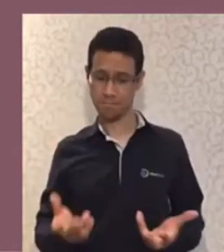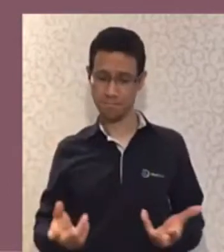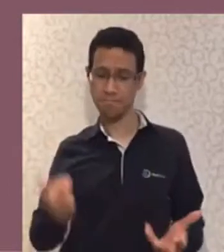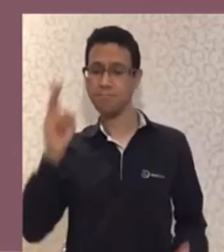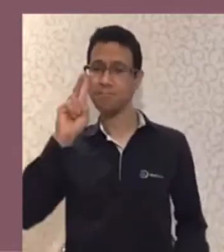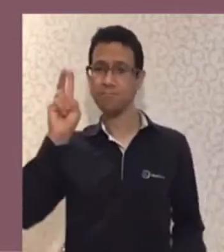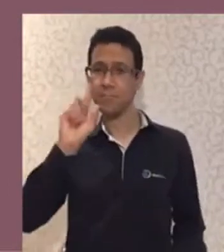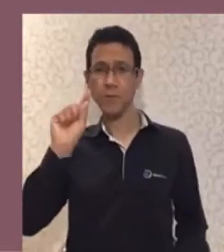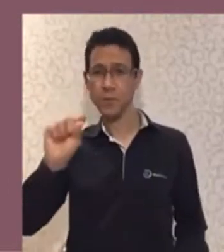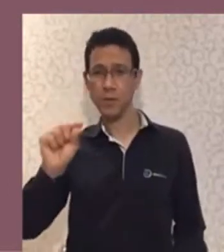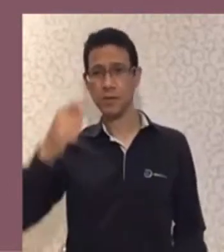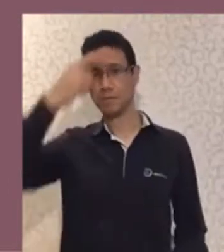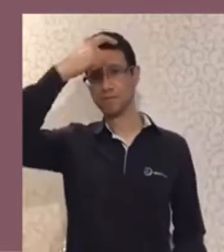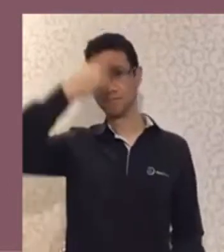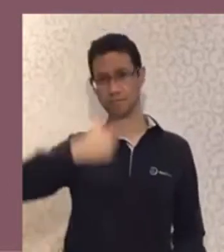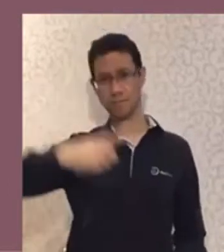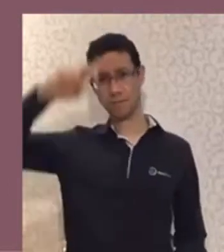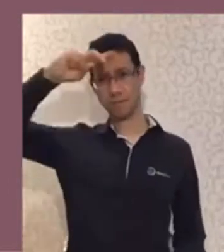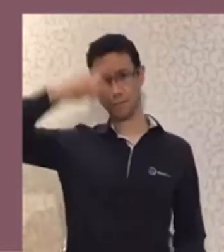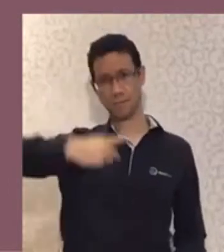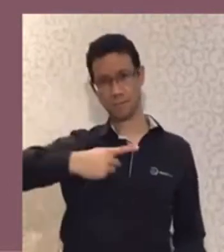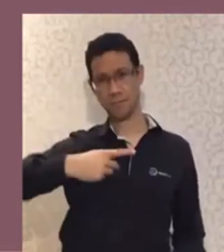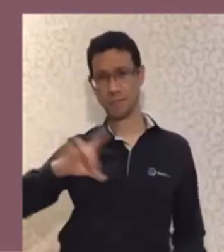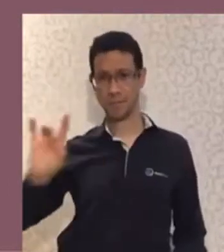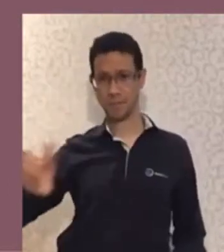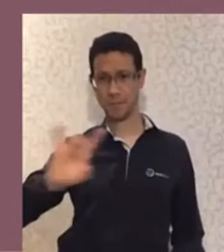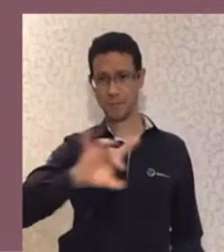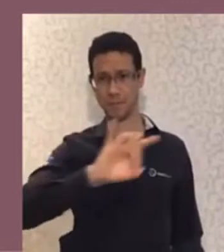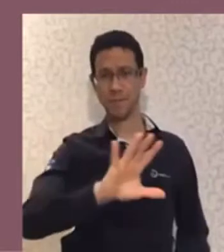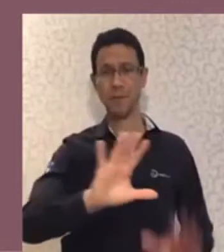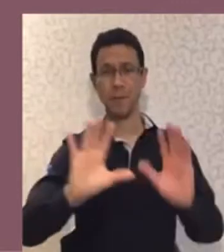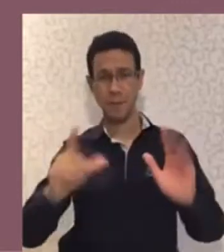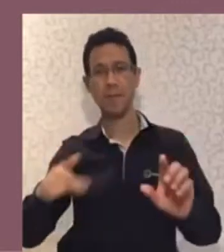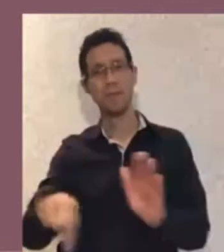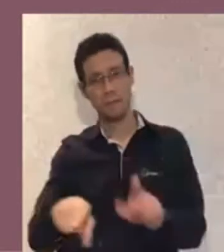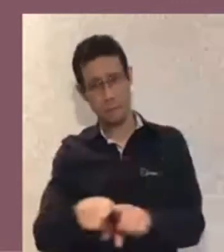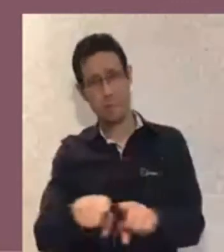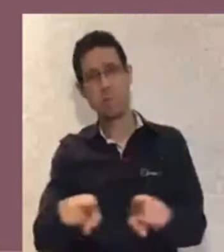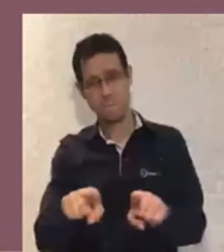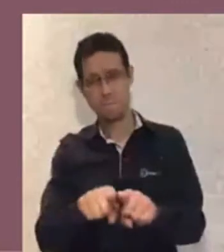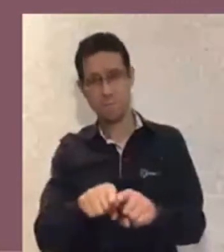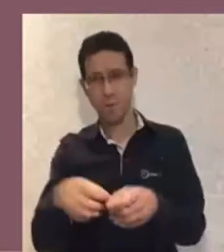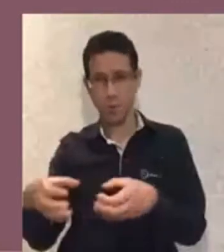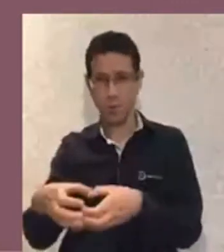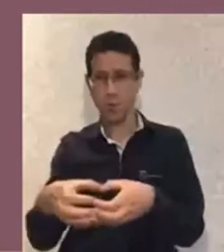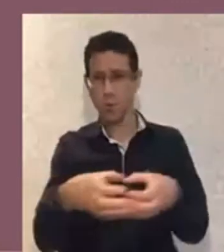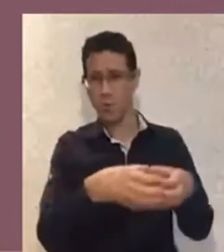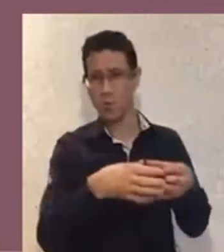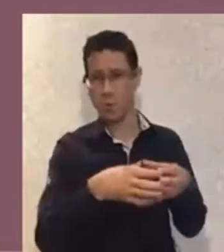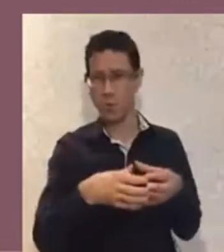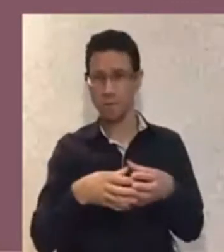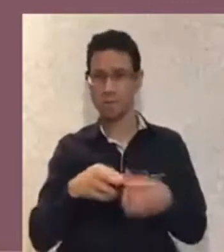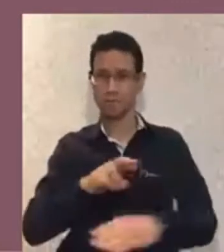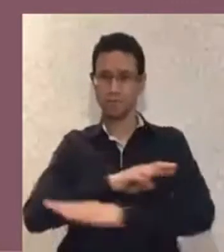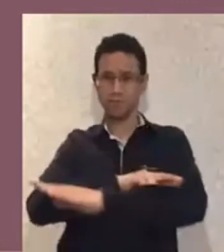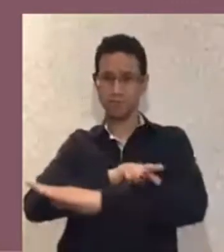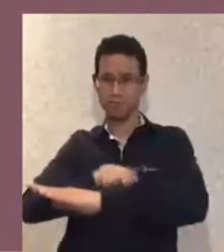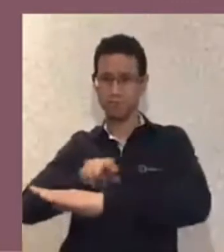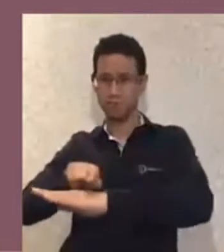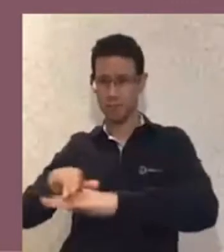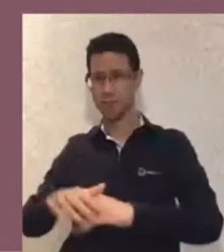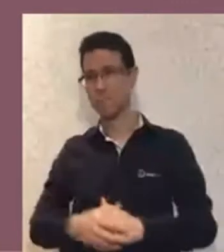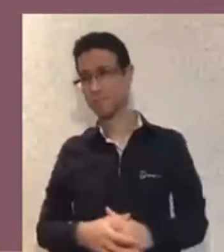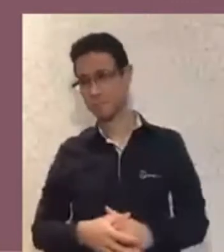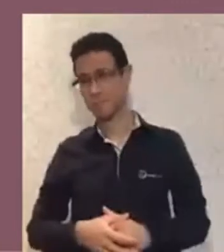é claro, mas a história dos seus grupos étnico-raciais. Que colaboração nós trouxemos para